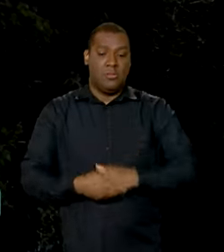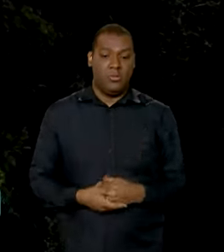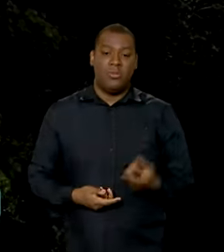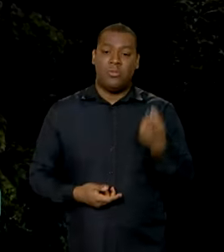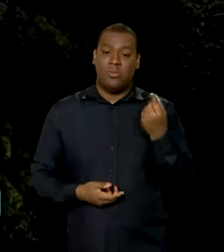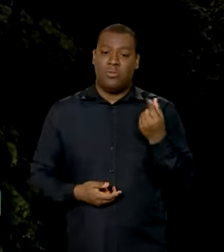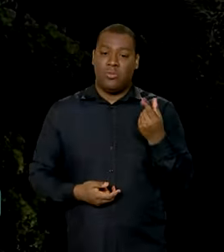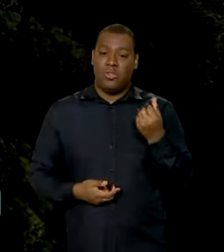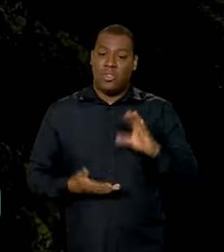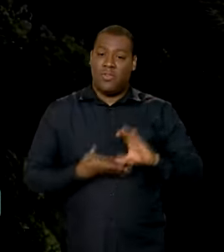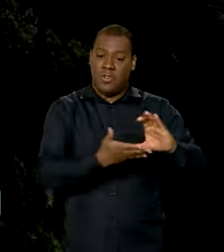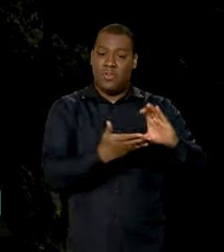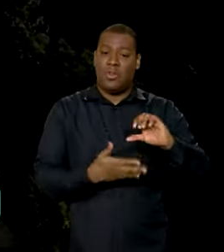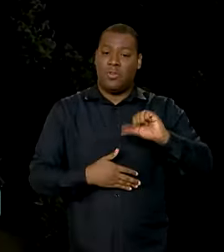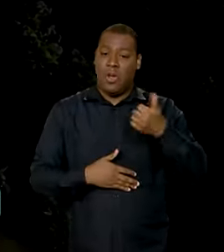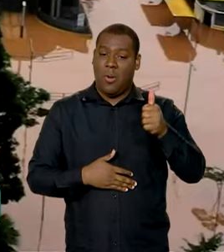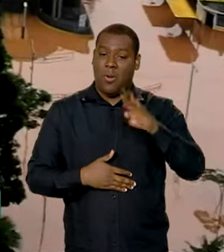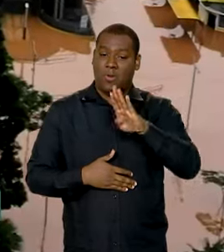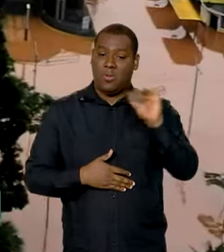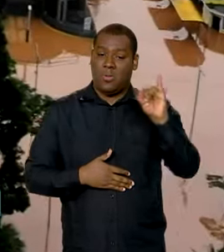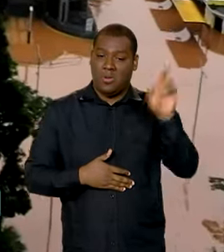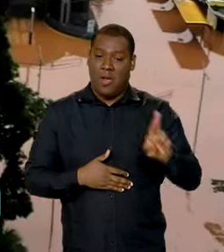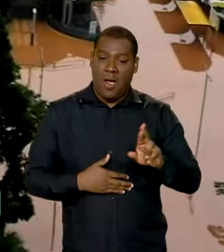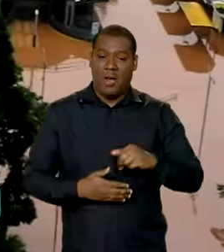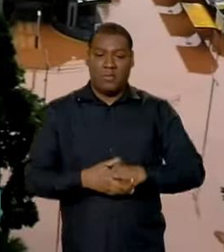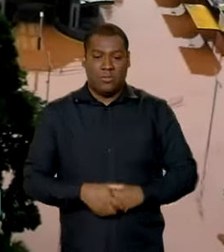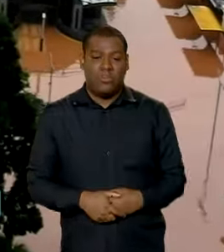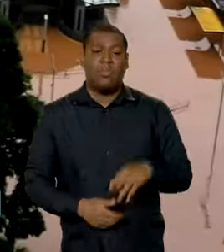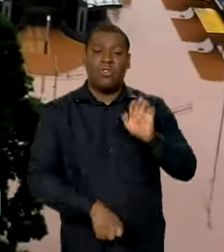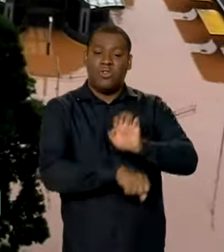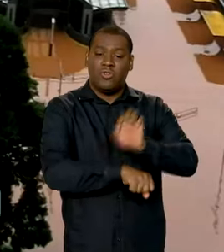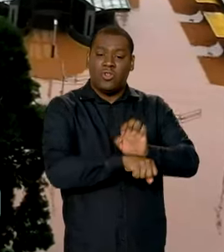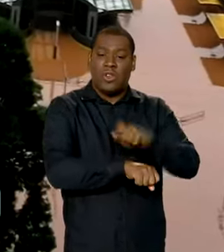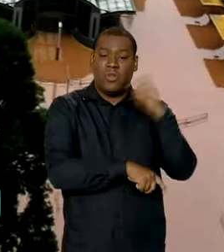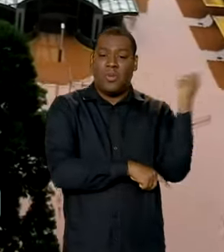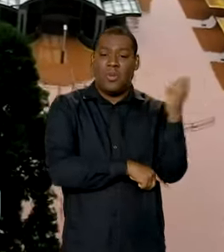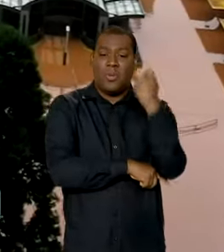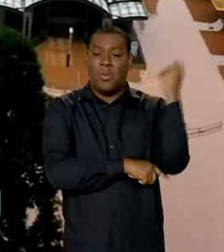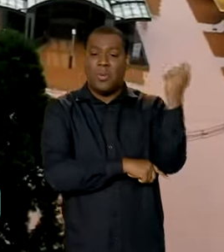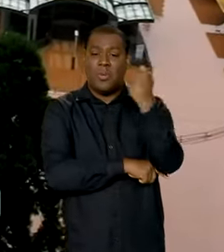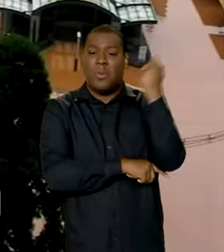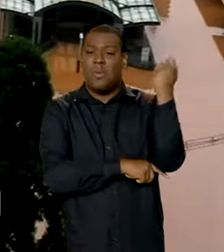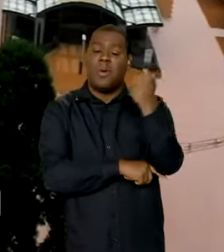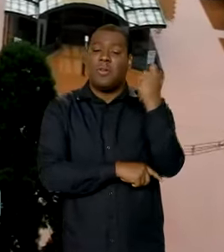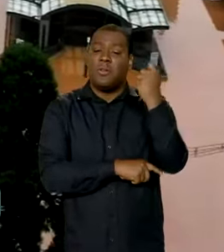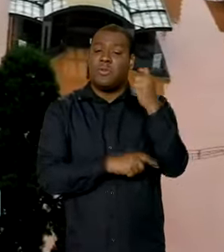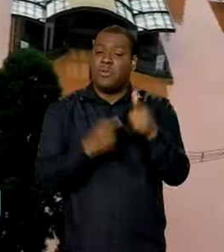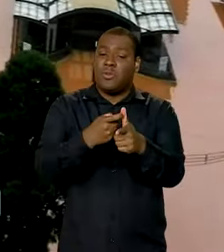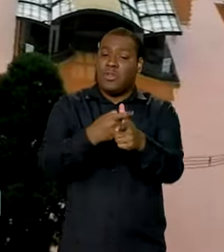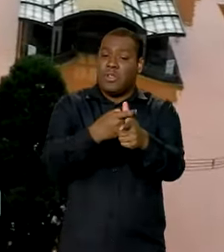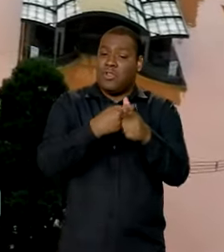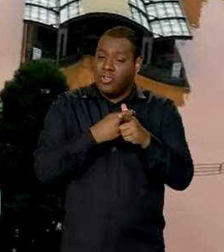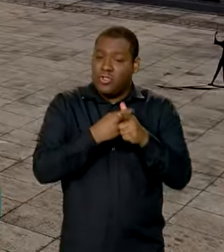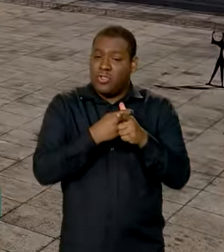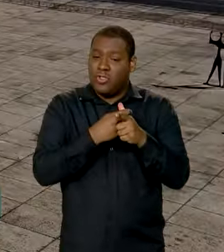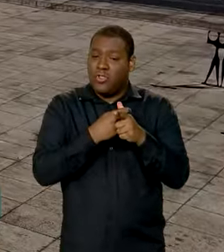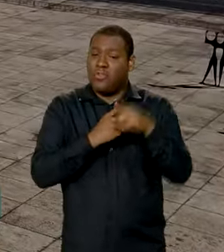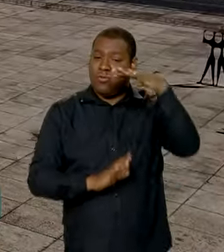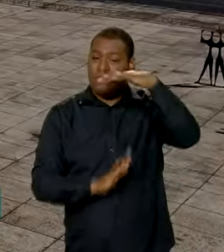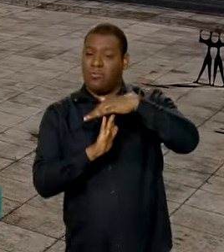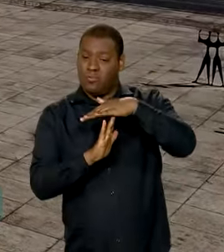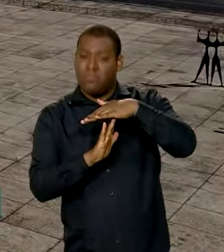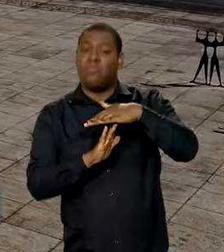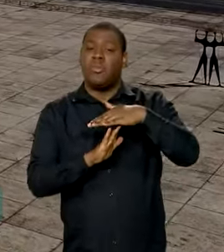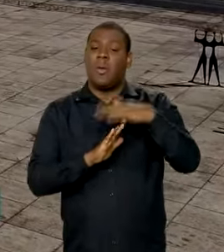Afetado pelas fortes chuvas e inundações, o Rio Grande do Sul deve ter um alívio nas contas públicas nos próximos 3 anos. O